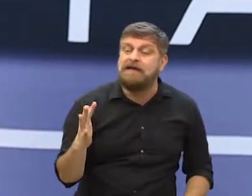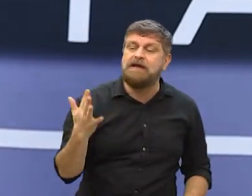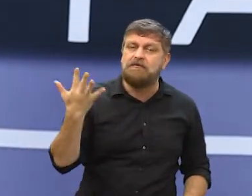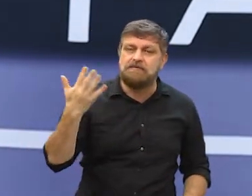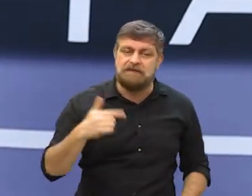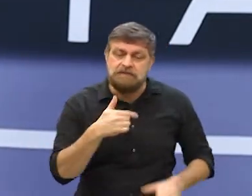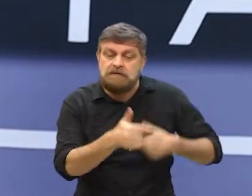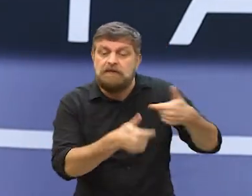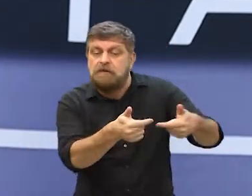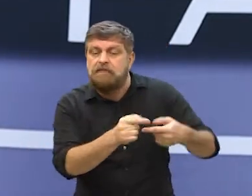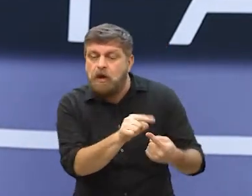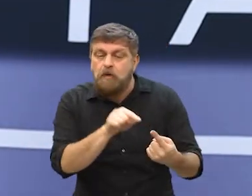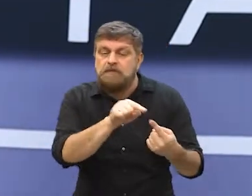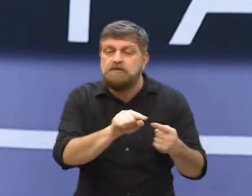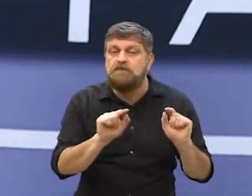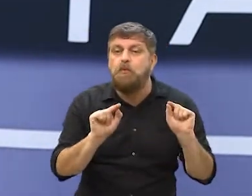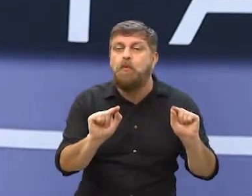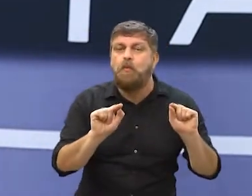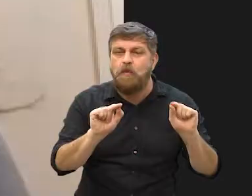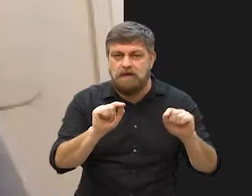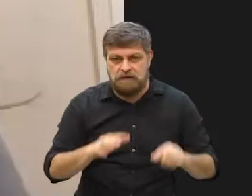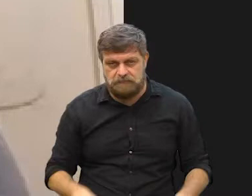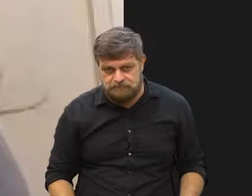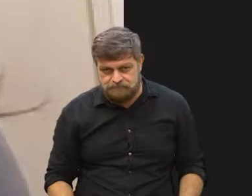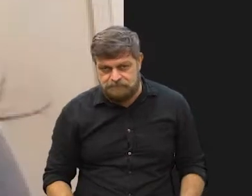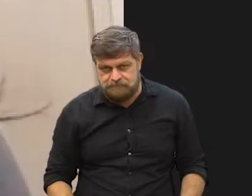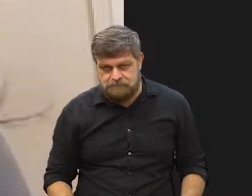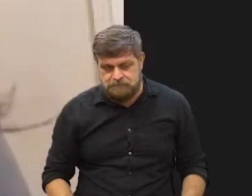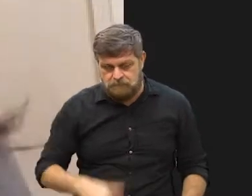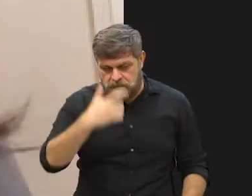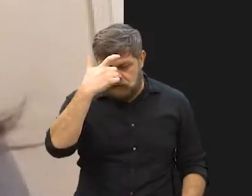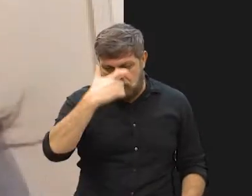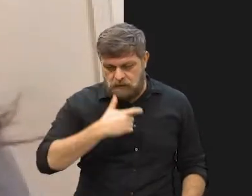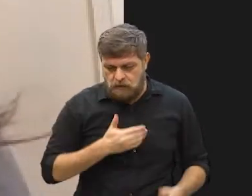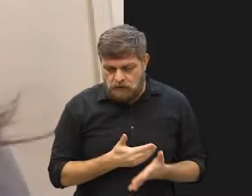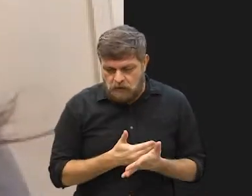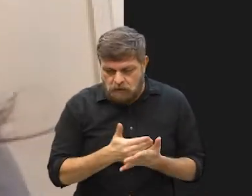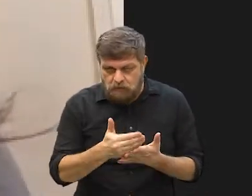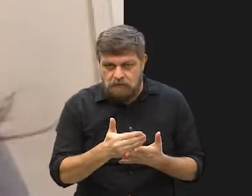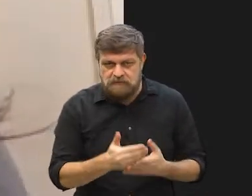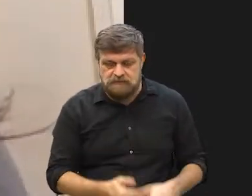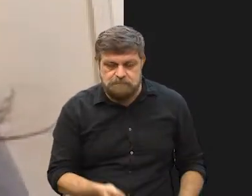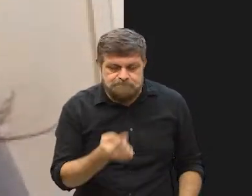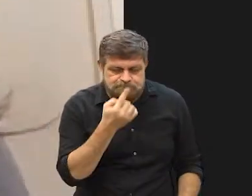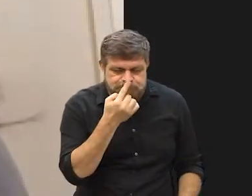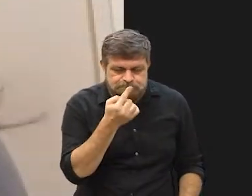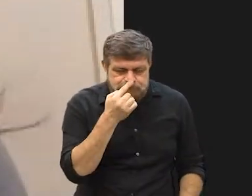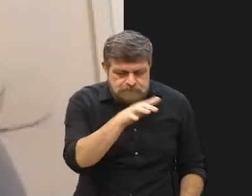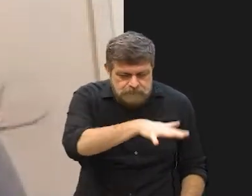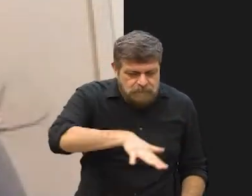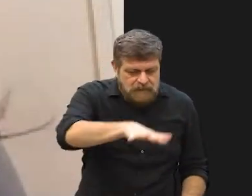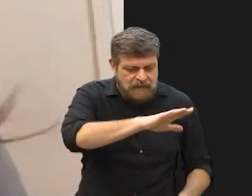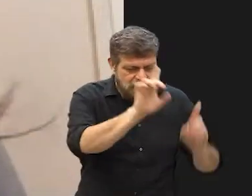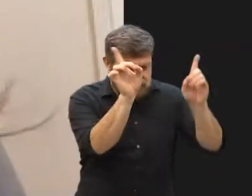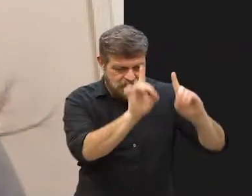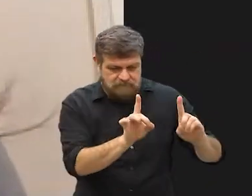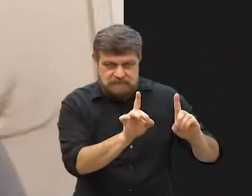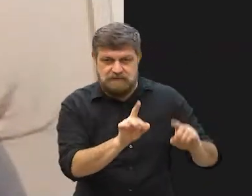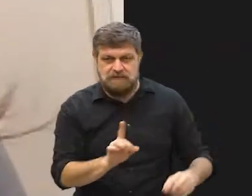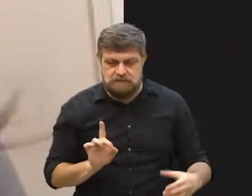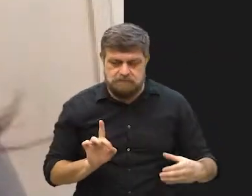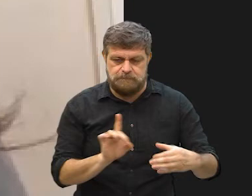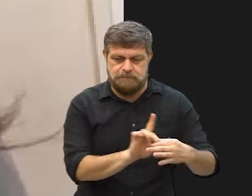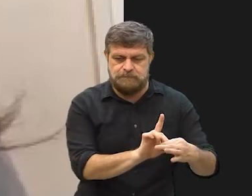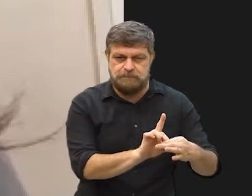desempenha hoje. Então, o motivo, eu comecei a me envolver mais com as questões da pessoa com deficiência,